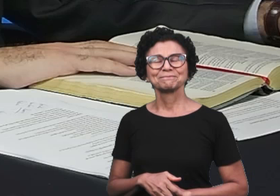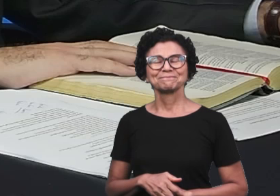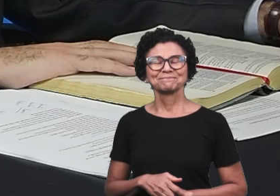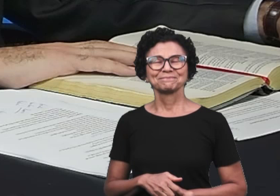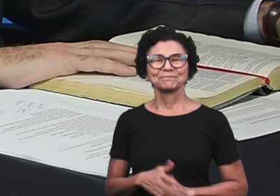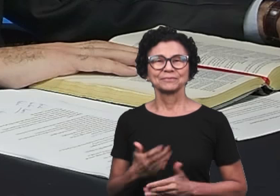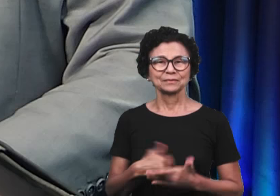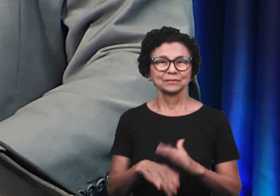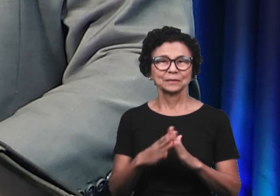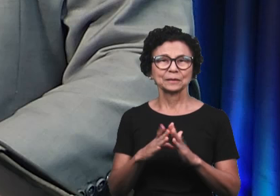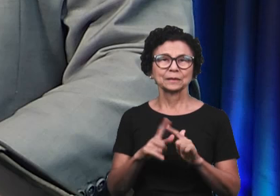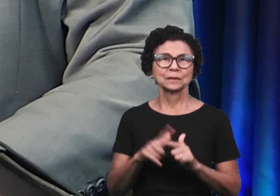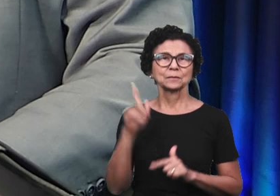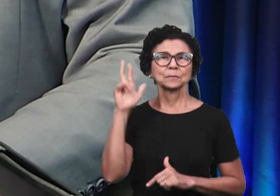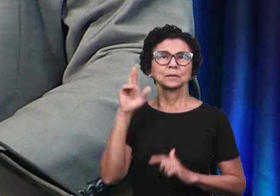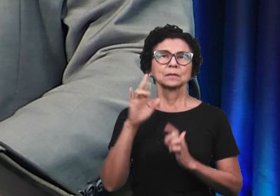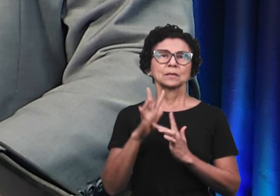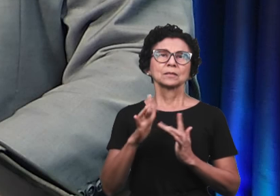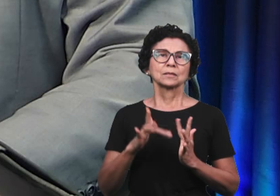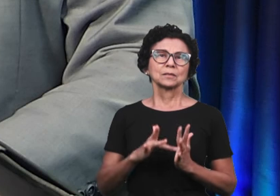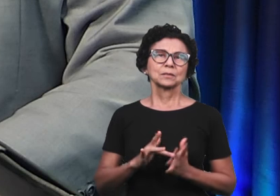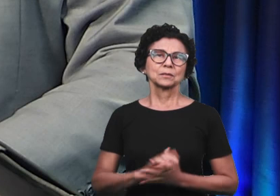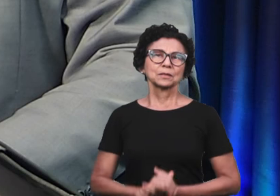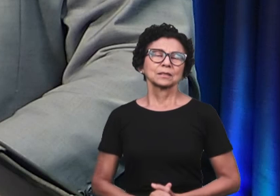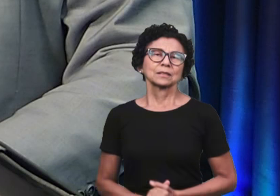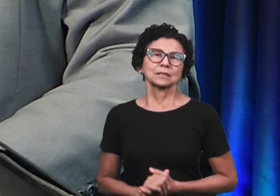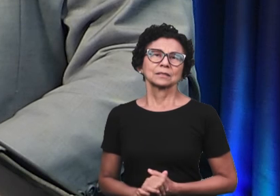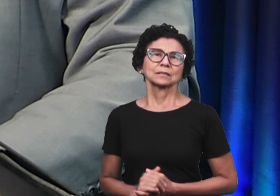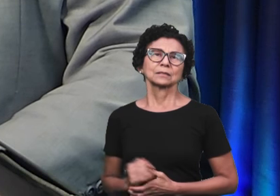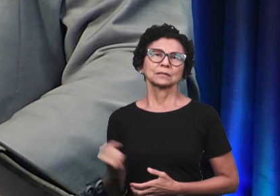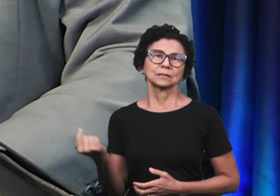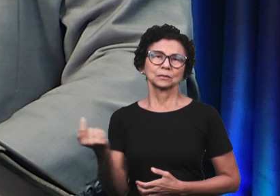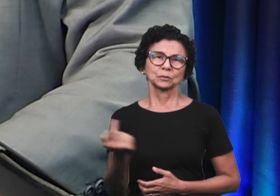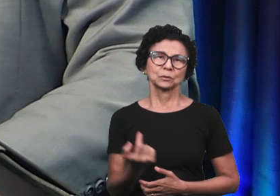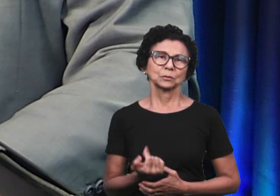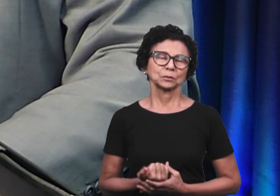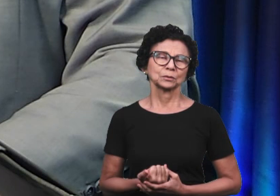Amém? Queridos, a paz do Senhor Jesus, então, a todos aqui da mesa e